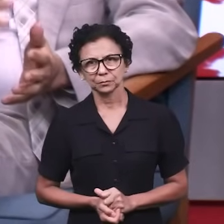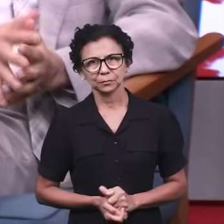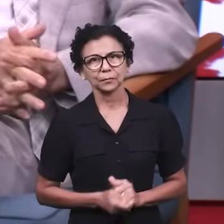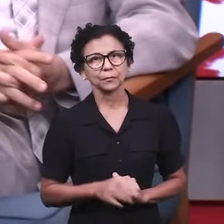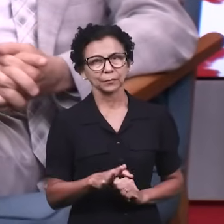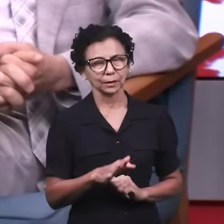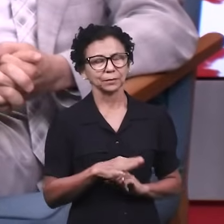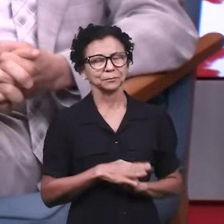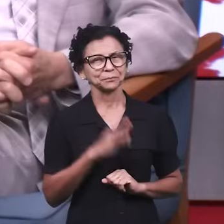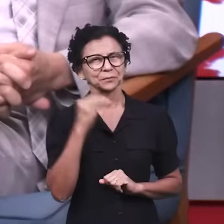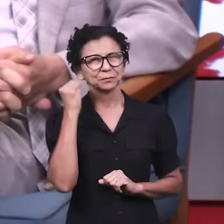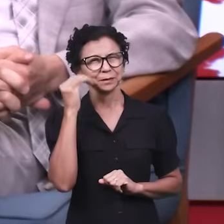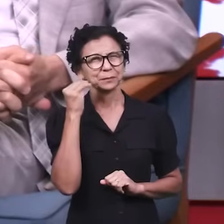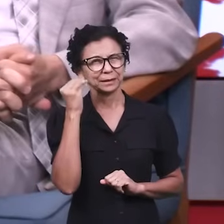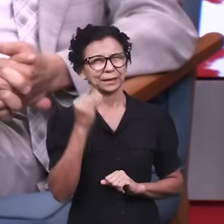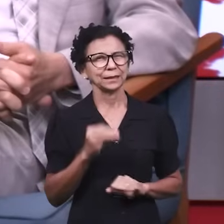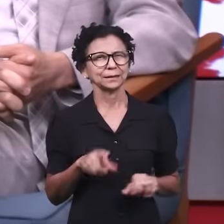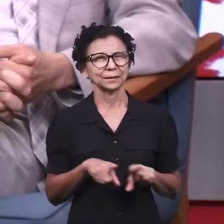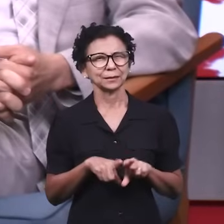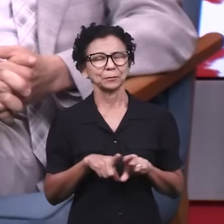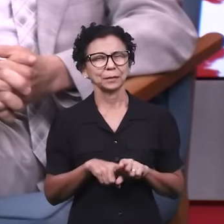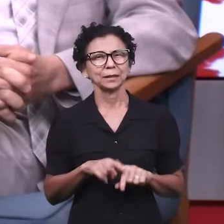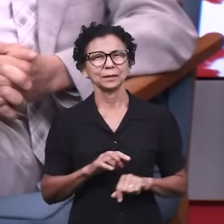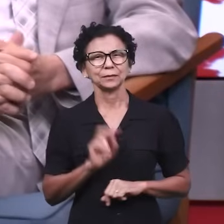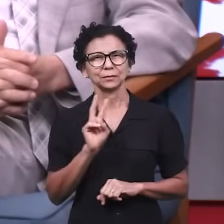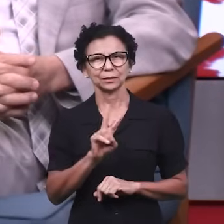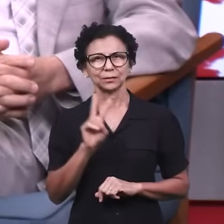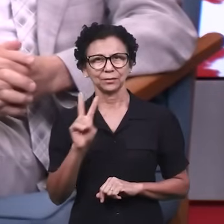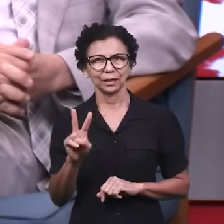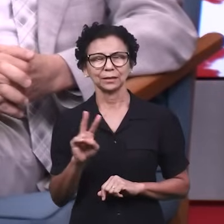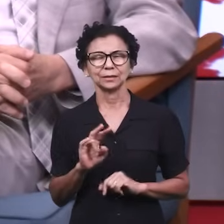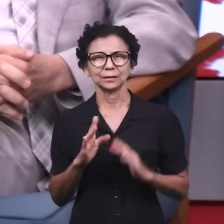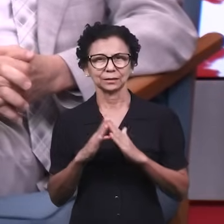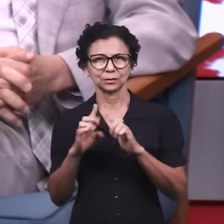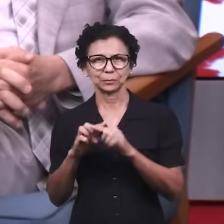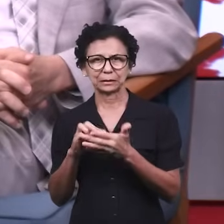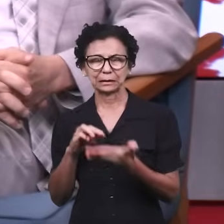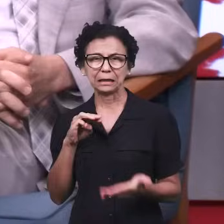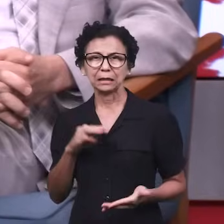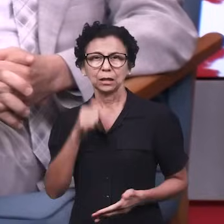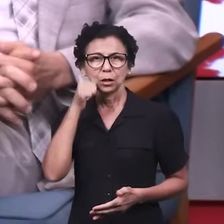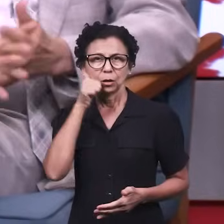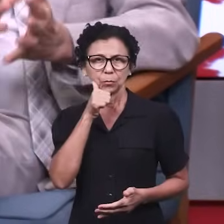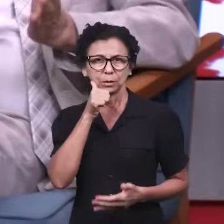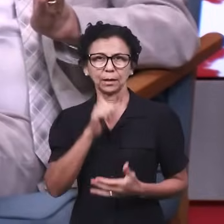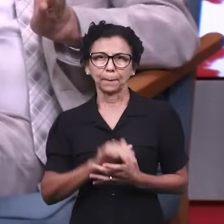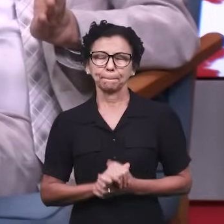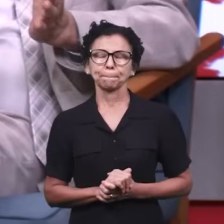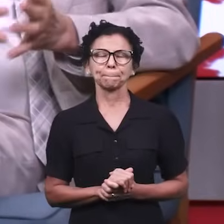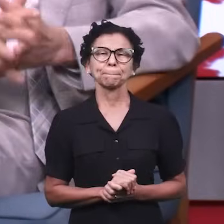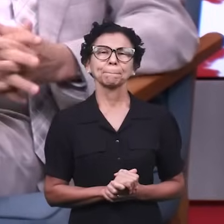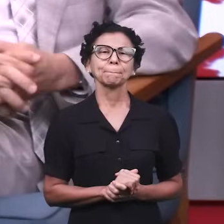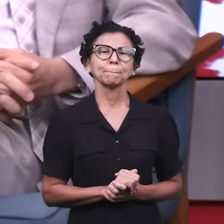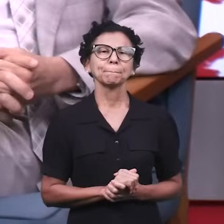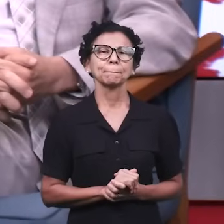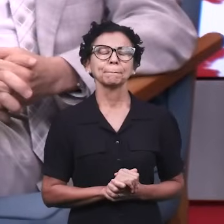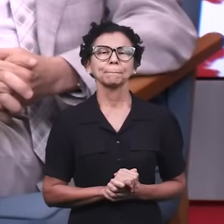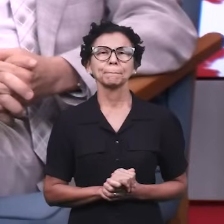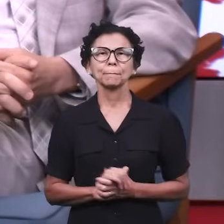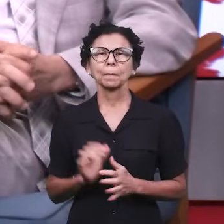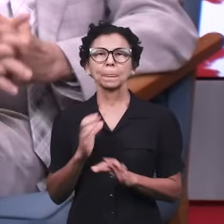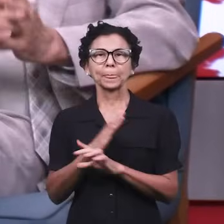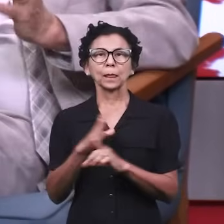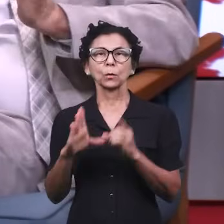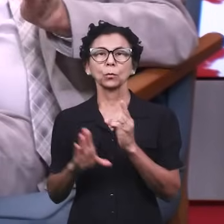conto sempre uma experiência de uma irmã, também lá em Praia da Costa 4. Ela chegou ao culto,